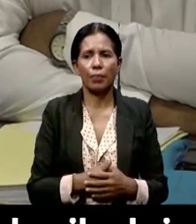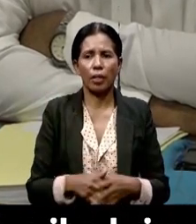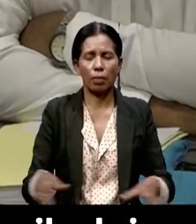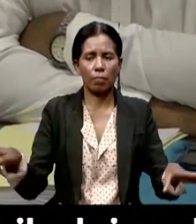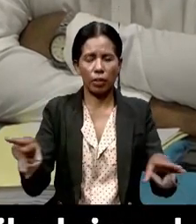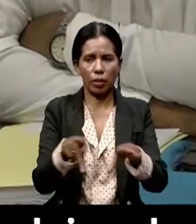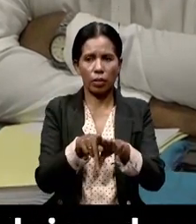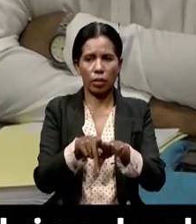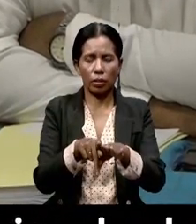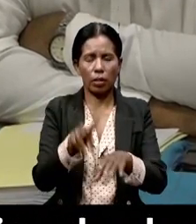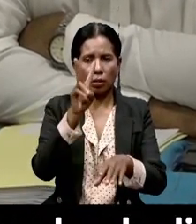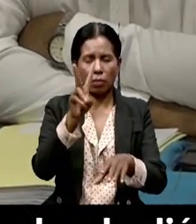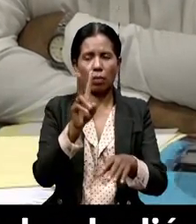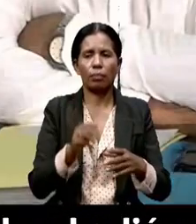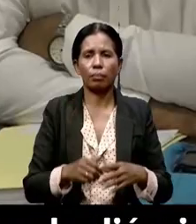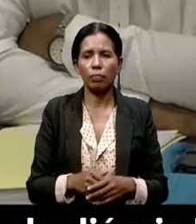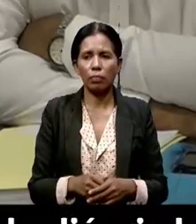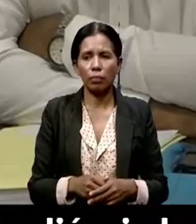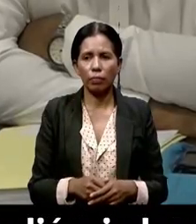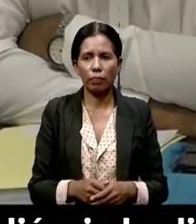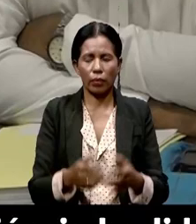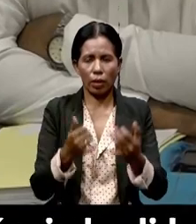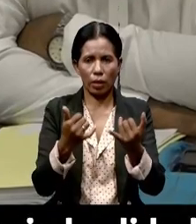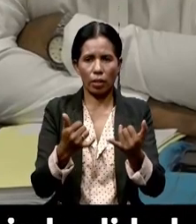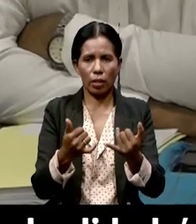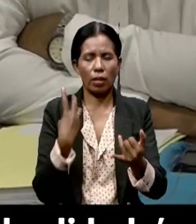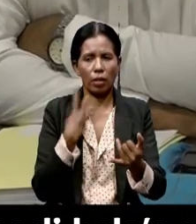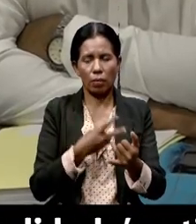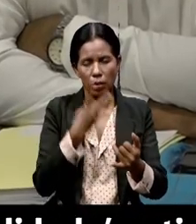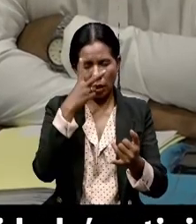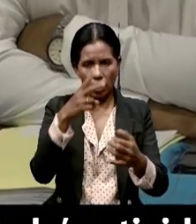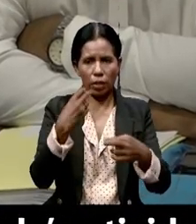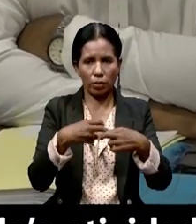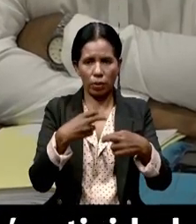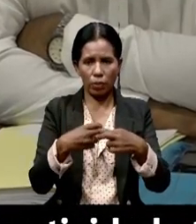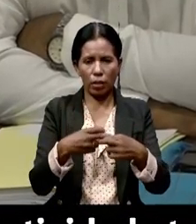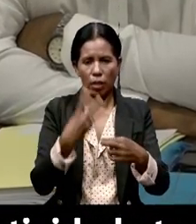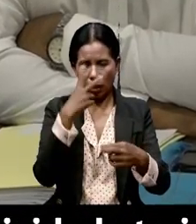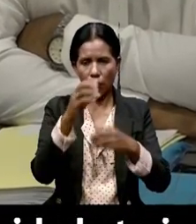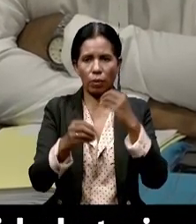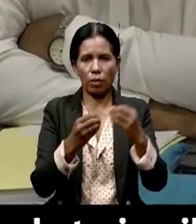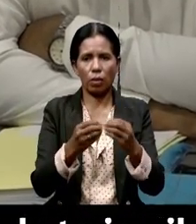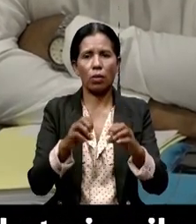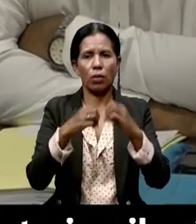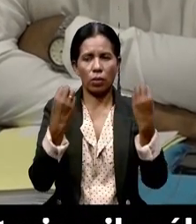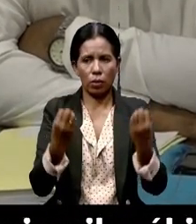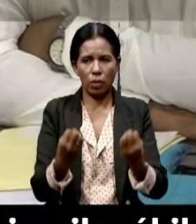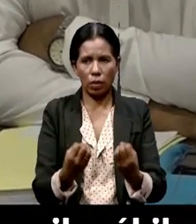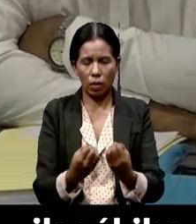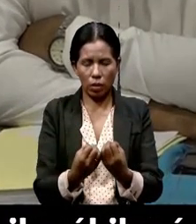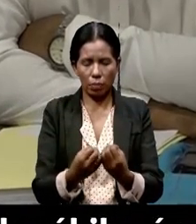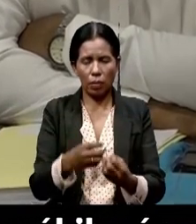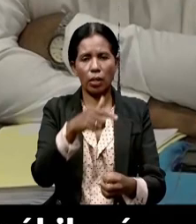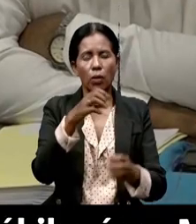persipasaun ne ia fase ruatena. Tonta irene maka sei hare diskut kliang udi hare bedane, organisasi ritual set